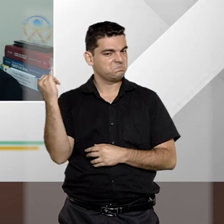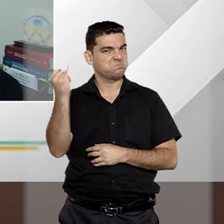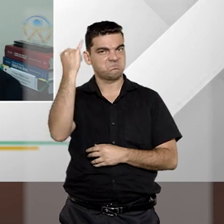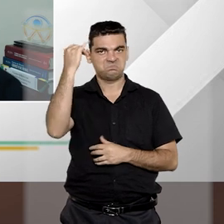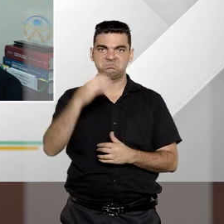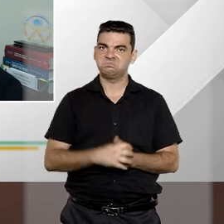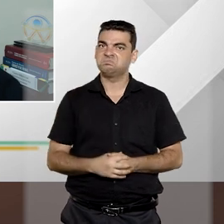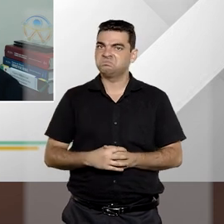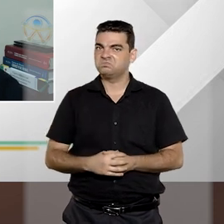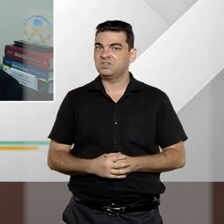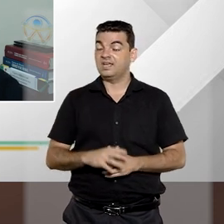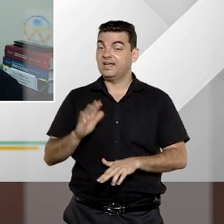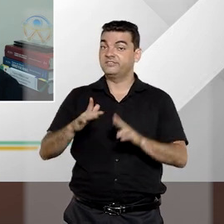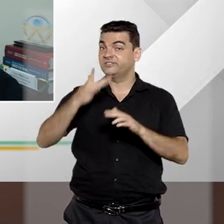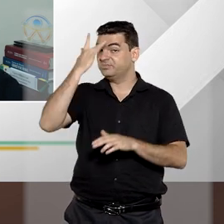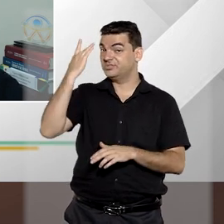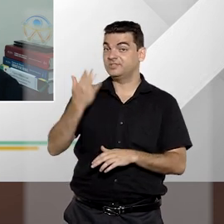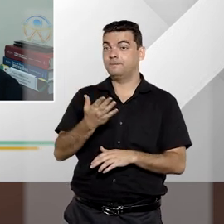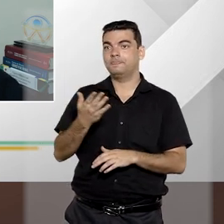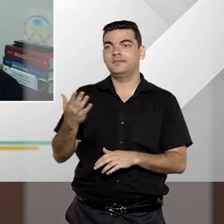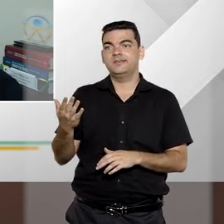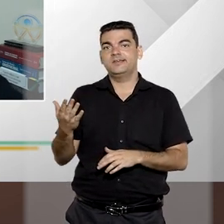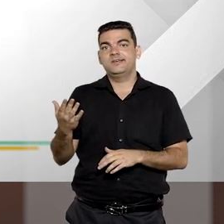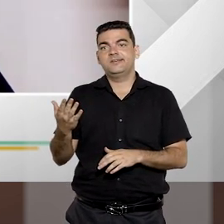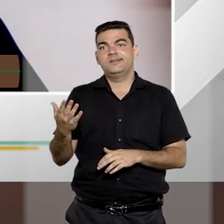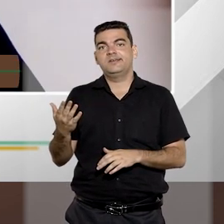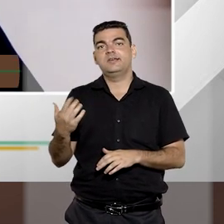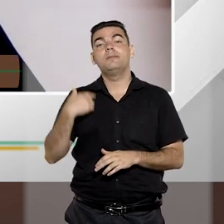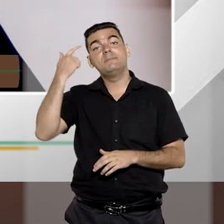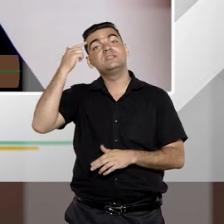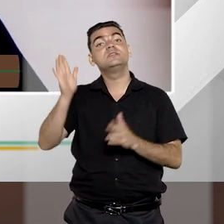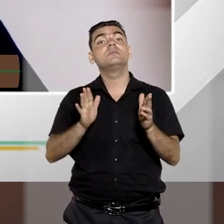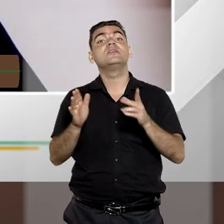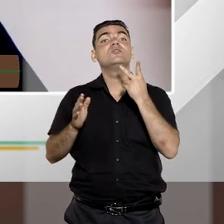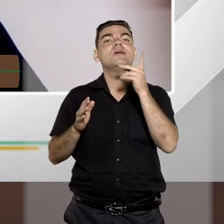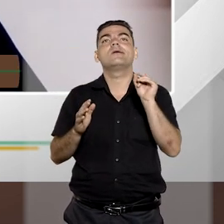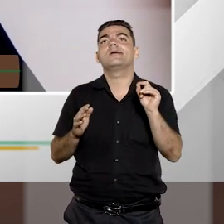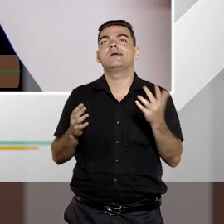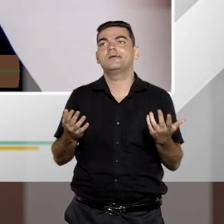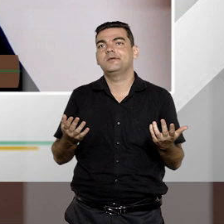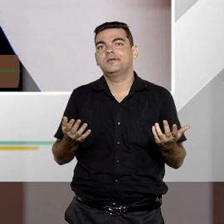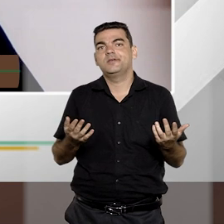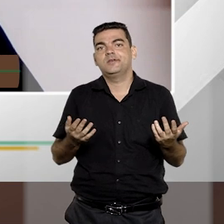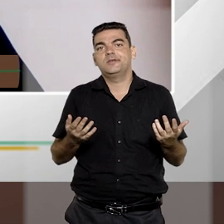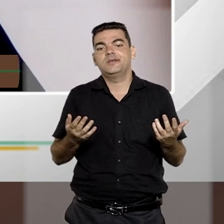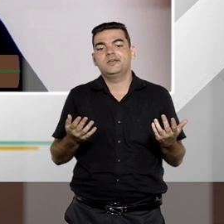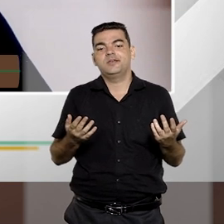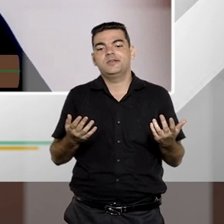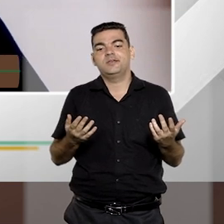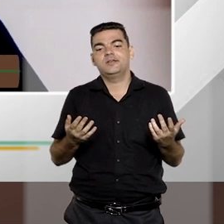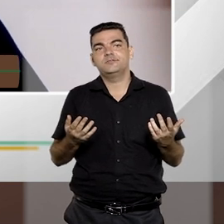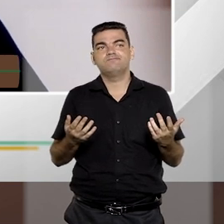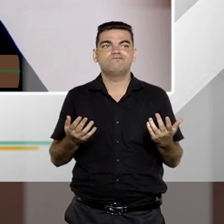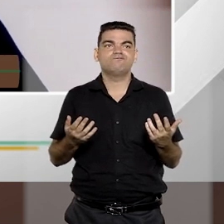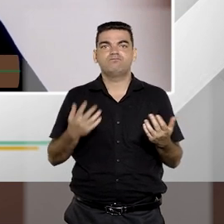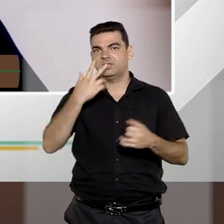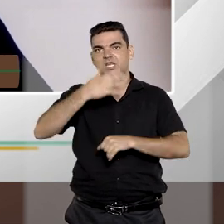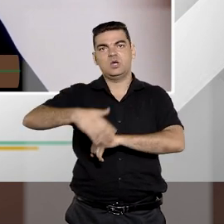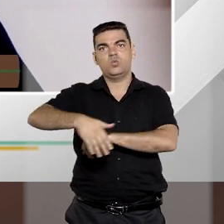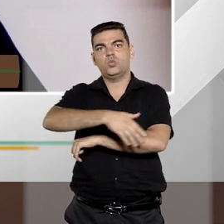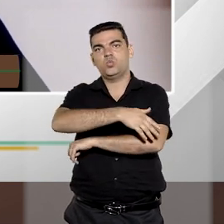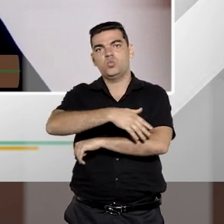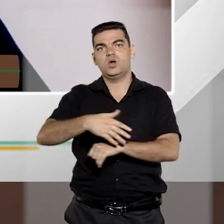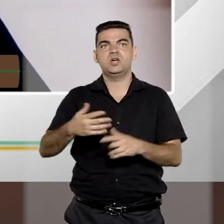importante, porque as pessoas geralmente falam, pensou em acessibilidade, geralmente elas falam que elas pensam em o quê? Em